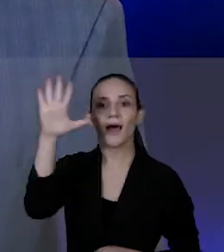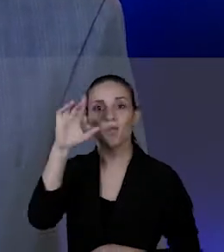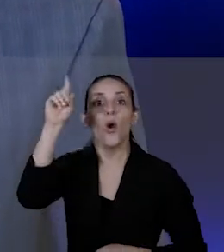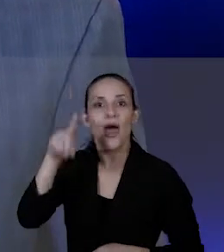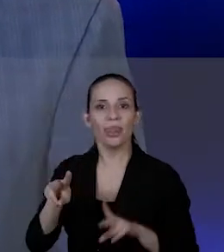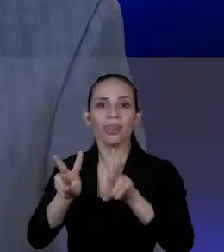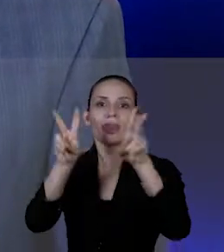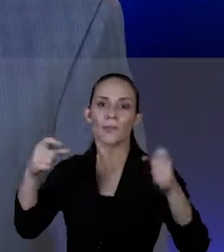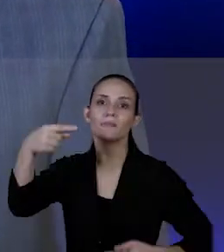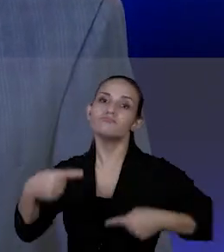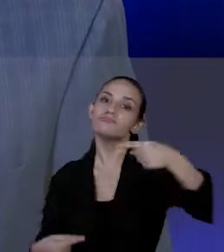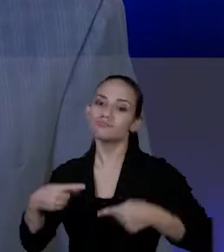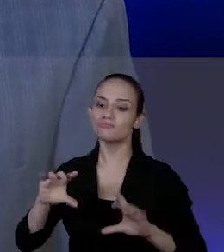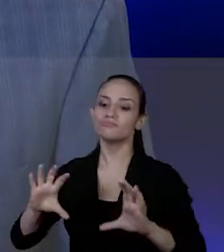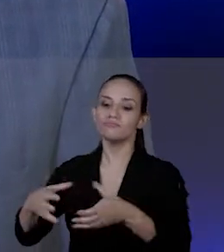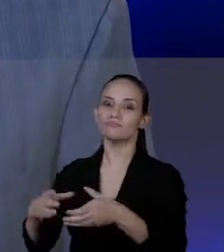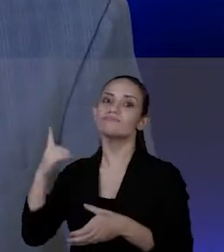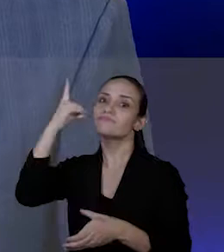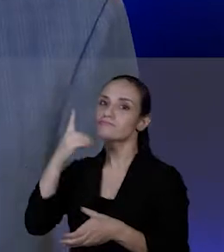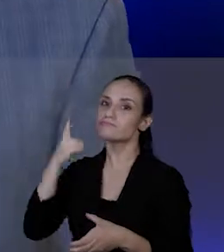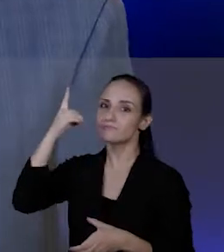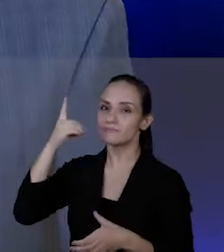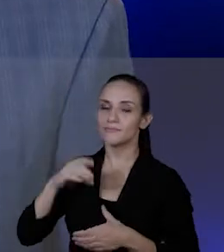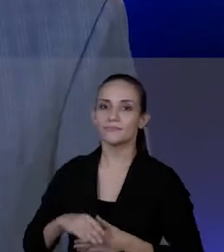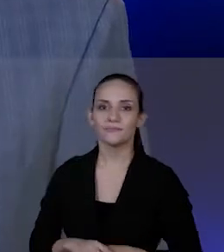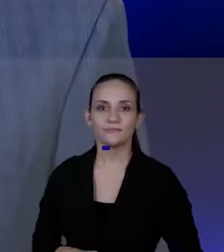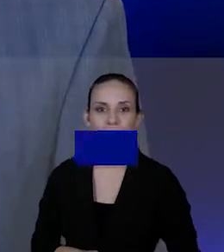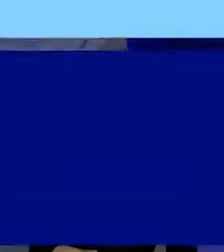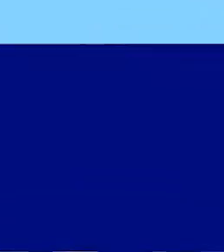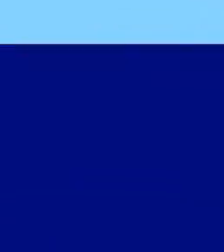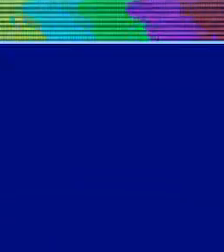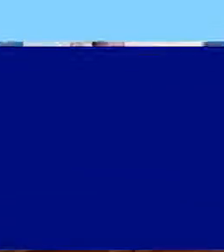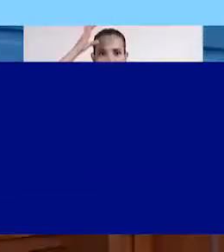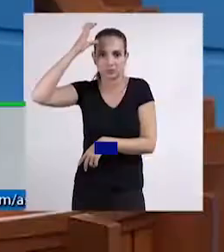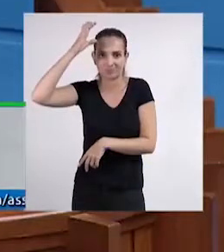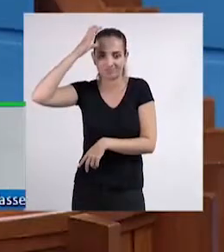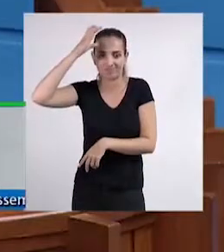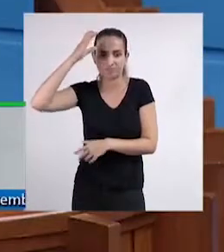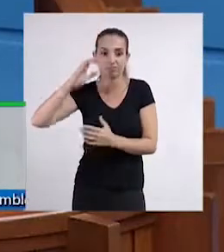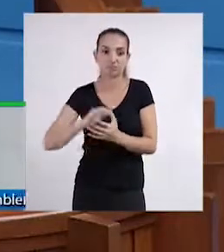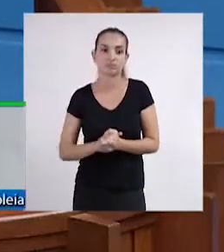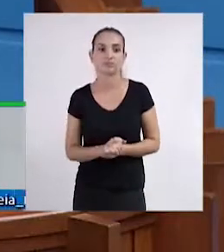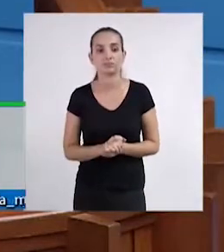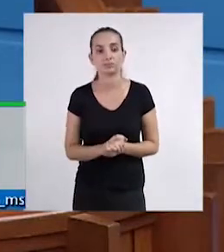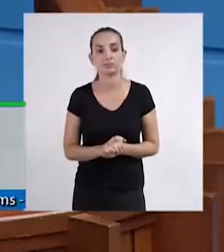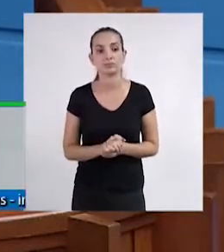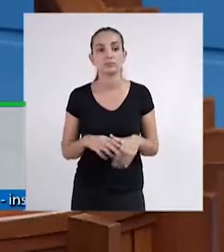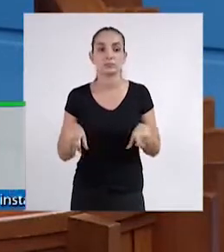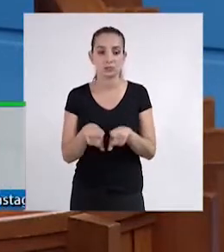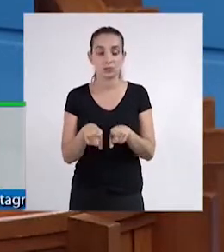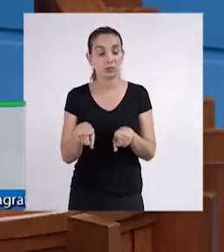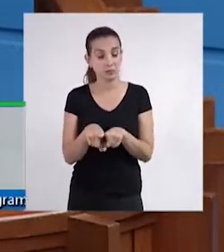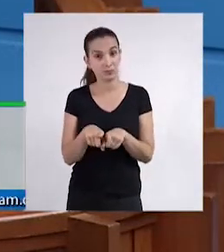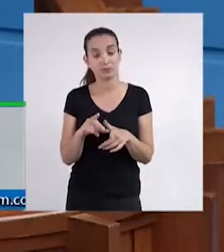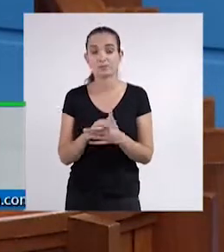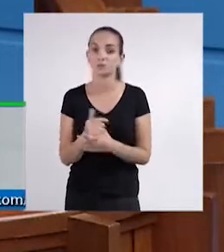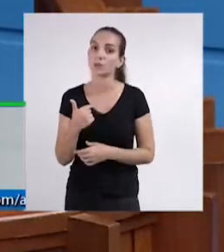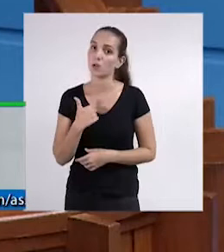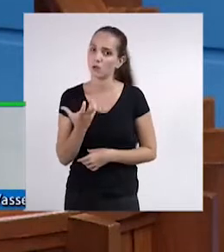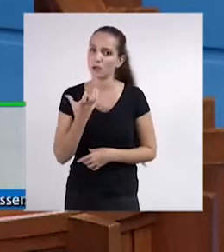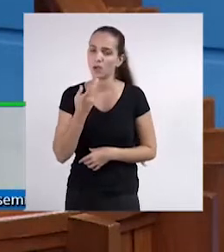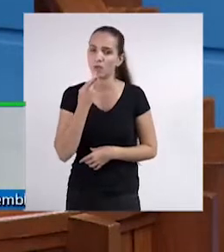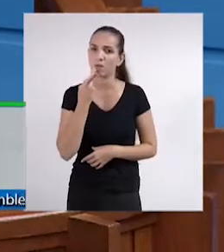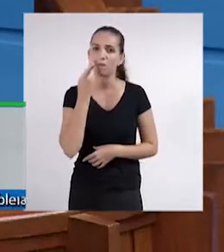no Brasil também foram temas debatidos pelos parlamentares. Gostaria, ao lado disso, de falar